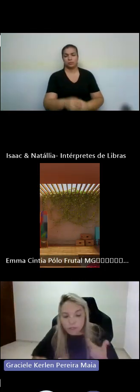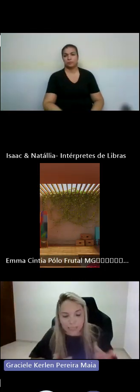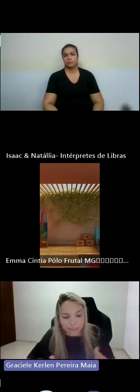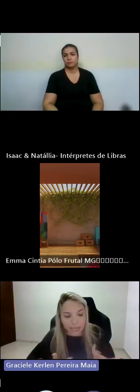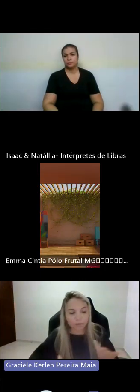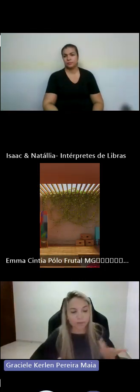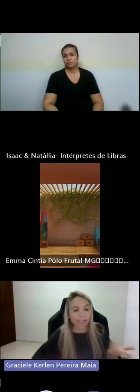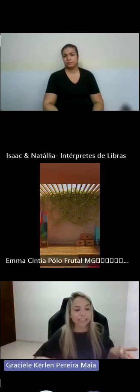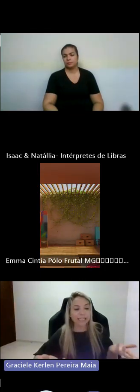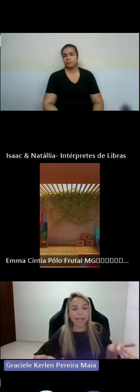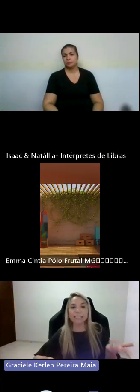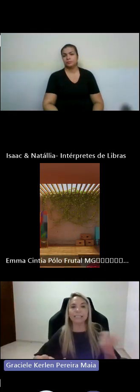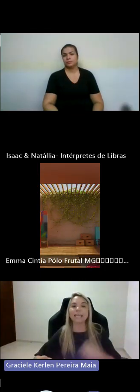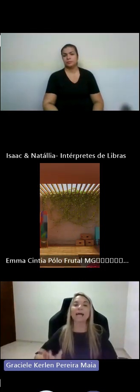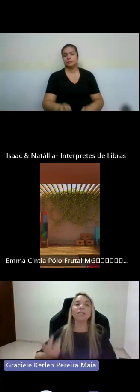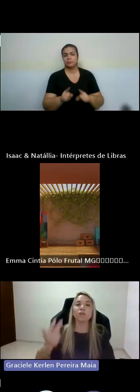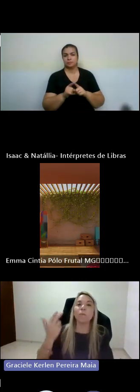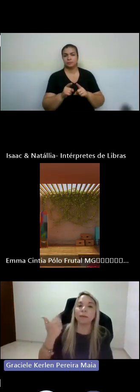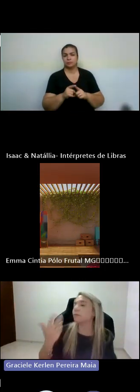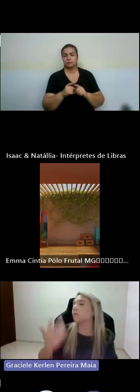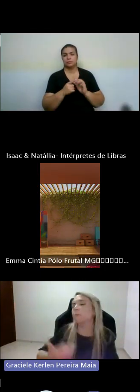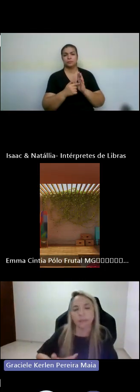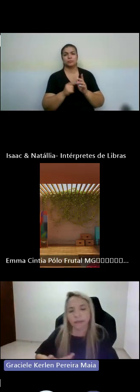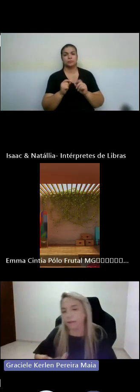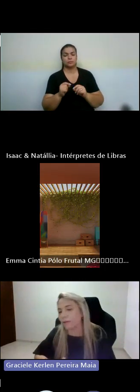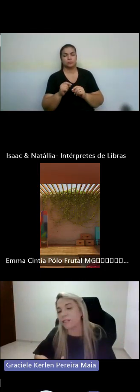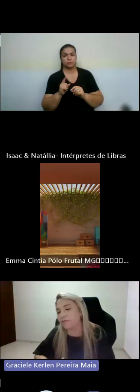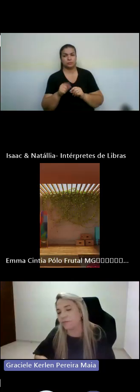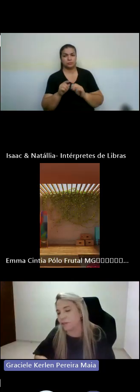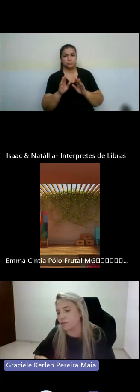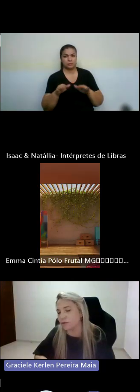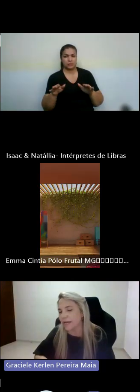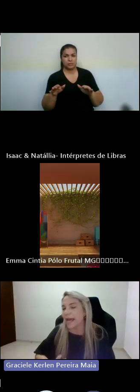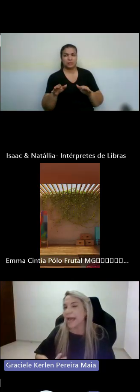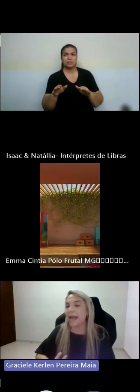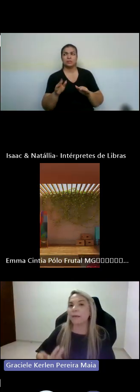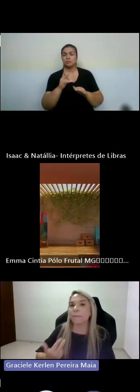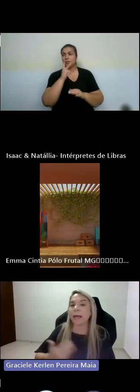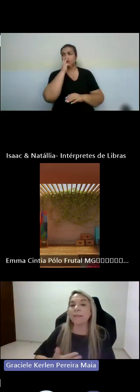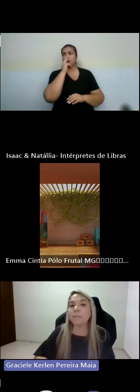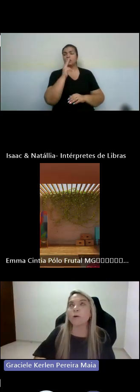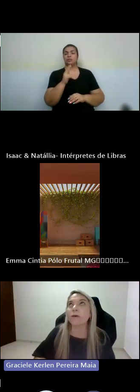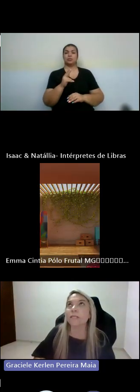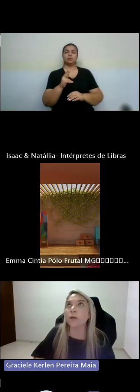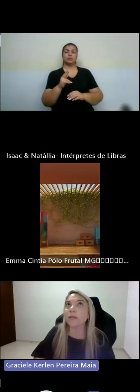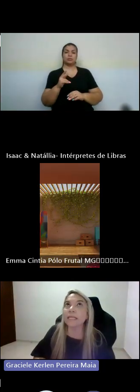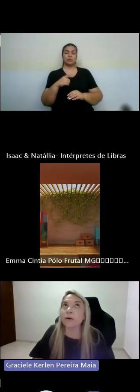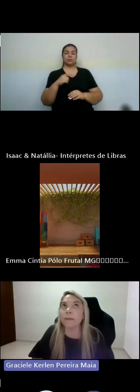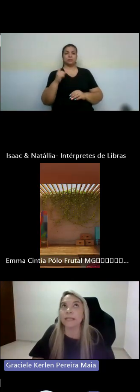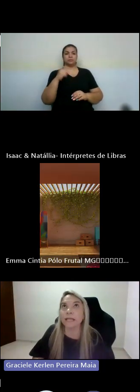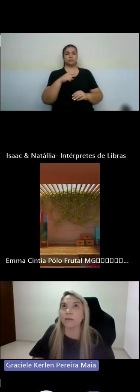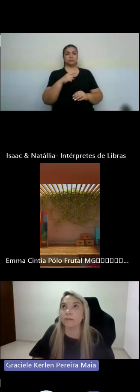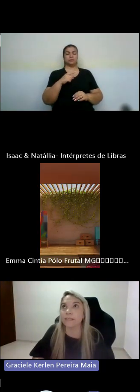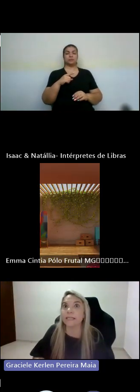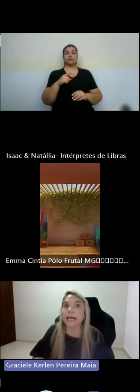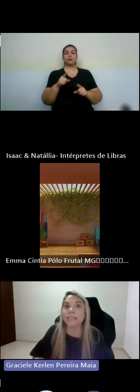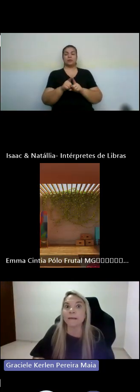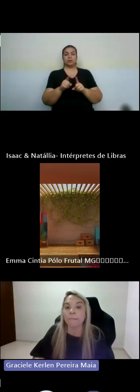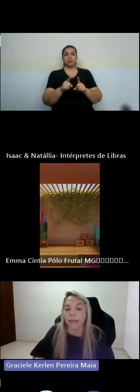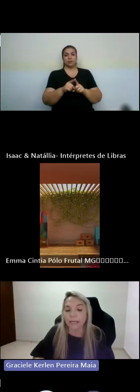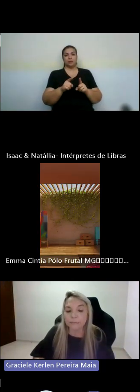Foi constatado que as crianças acham, não é difícil, é a mesma coisa que quando eles estão aprendendo língua